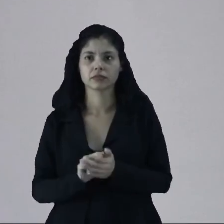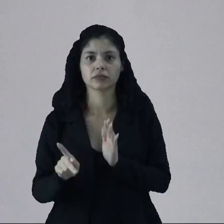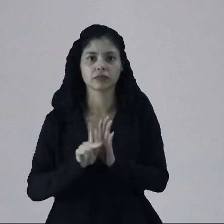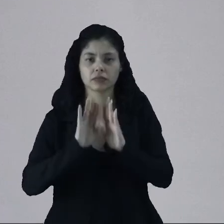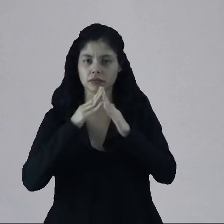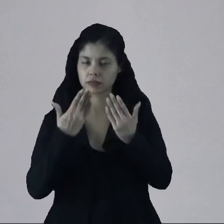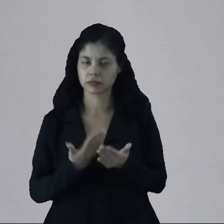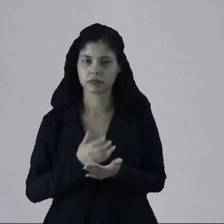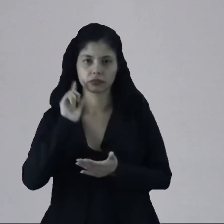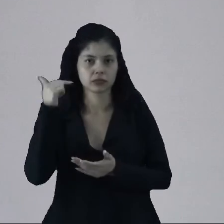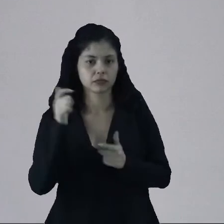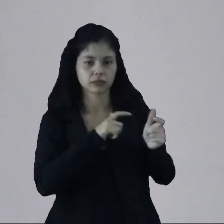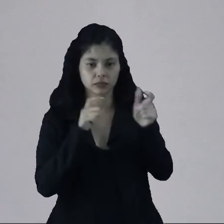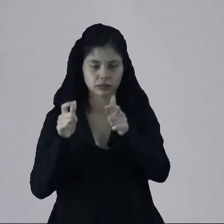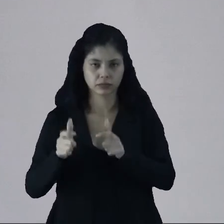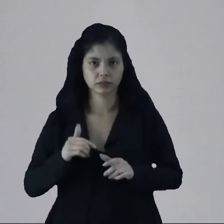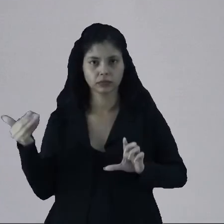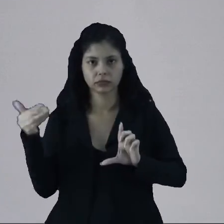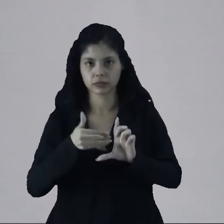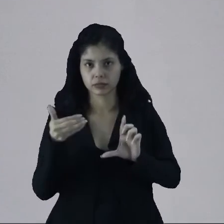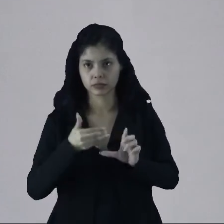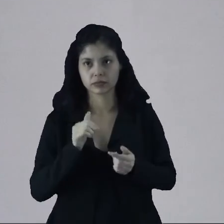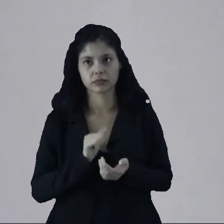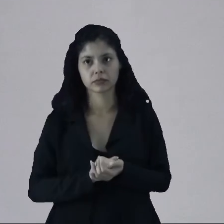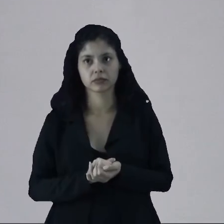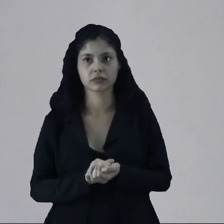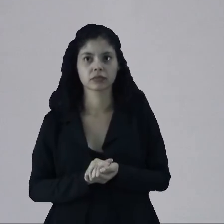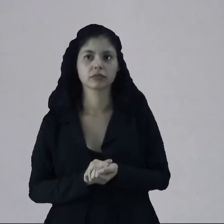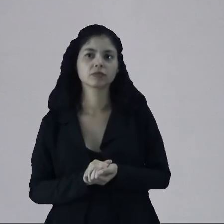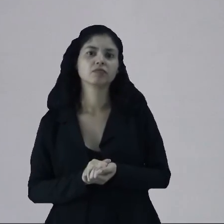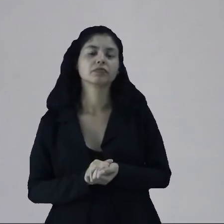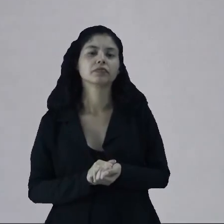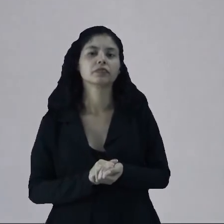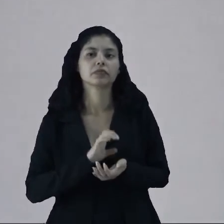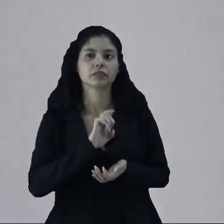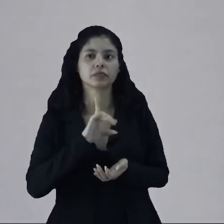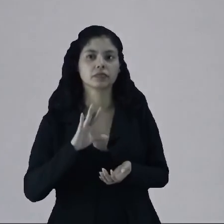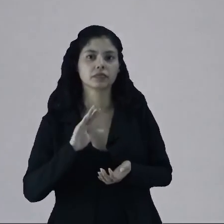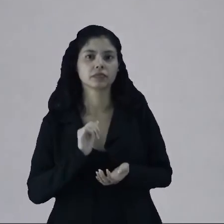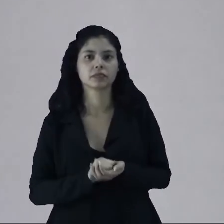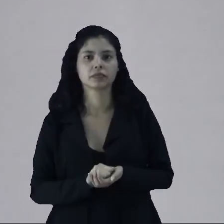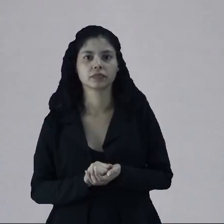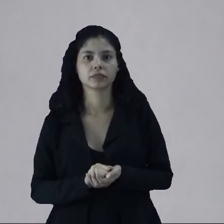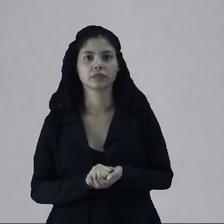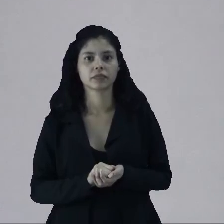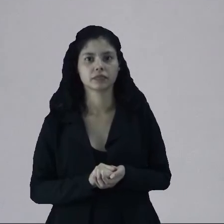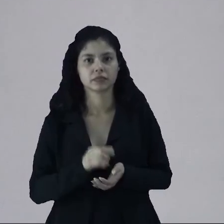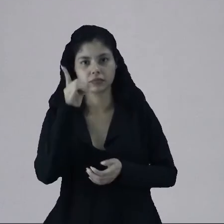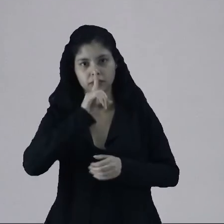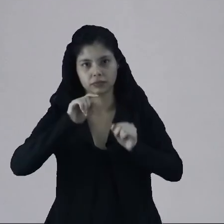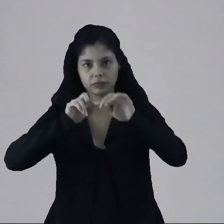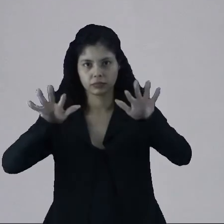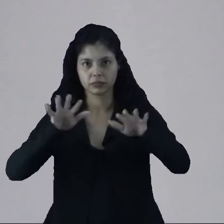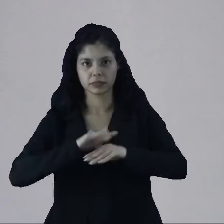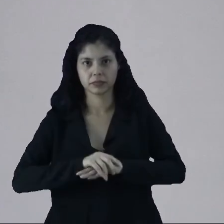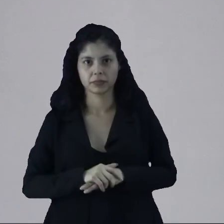sua escola, em outras plataformas, com prioridade, lógico, a nossa plataforma Eduque, e fiquem bem.